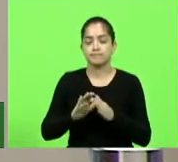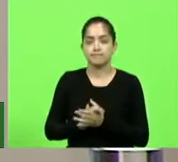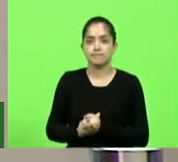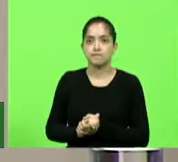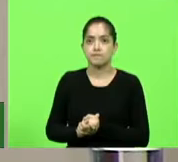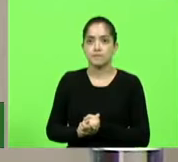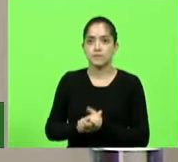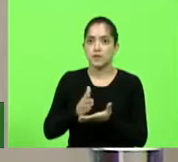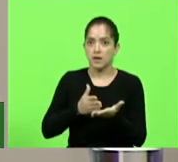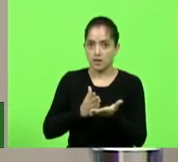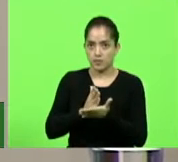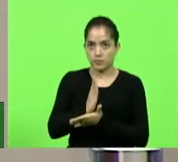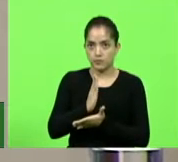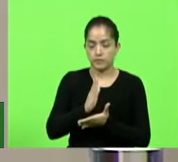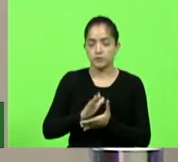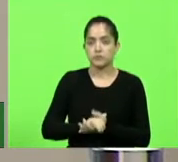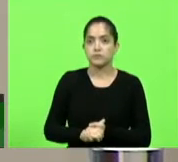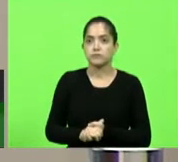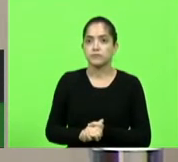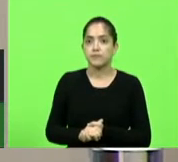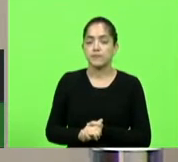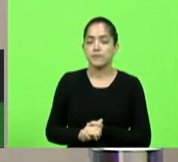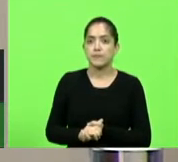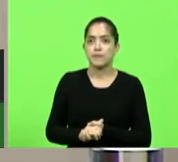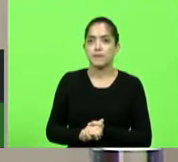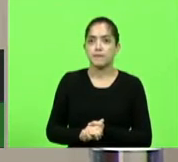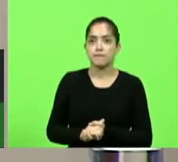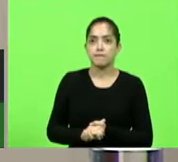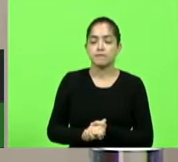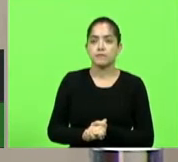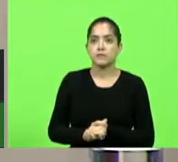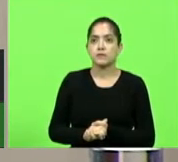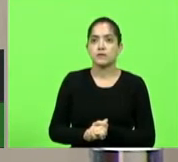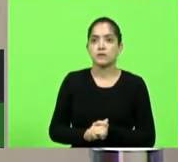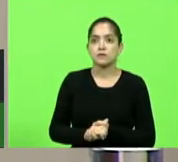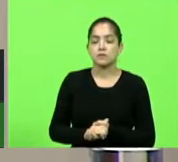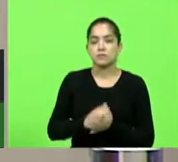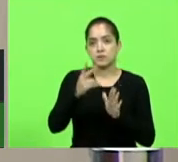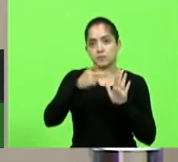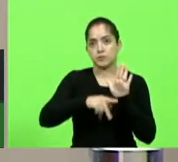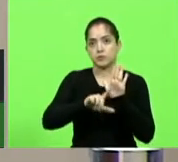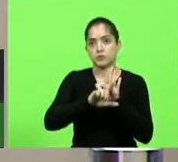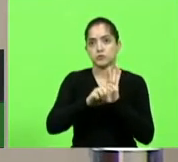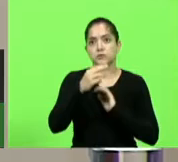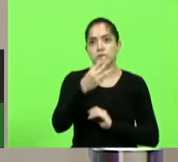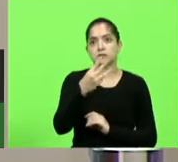encontram. Aprovado por unanimidade. Discussão e votação em turno único do projeto de lei